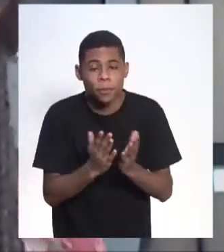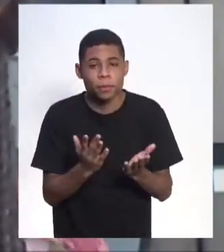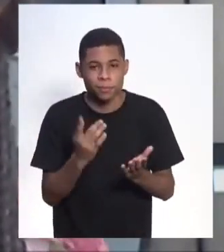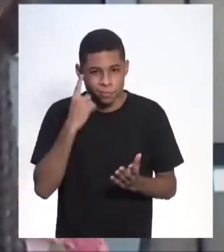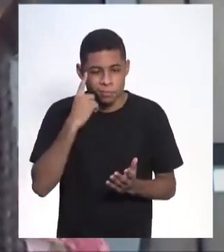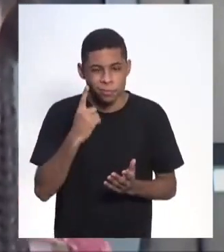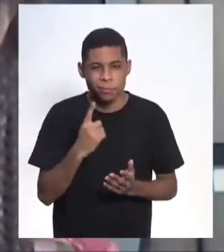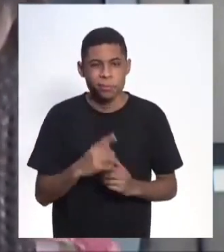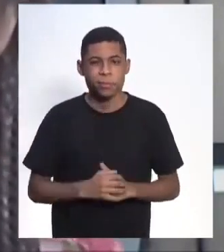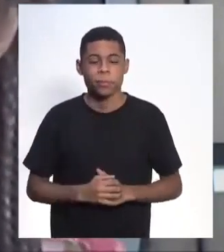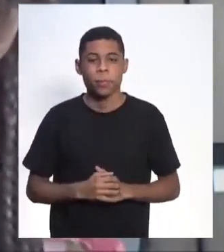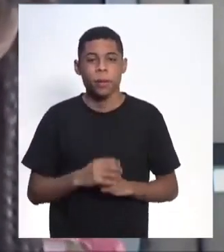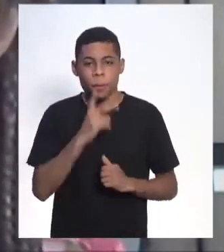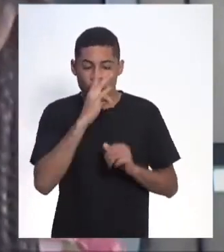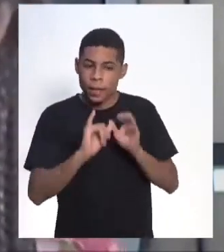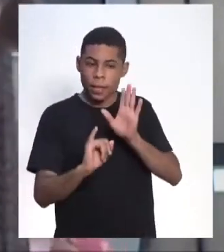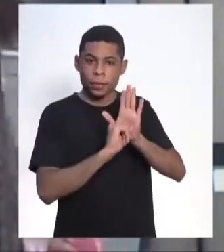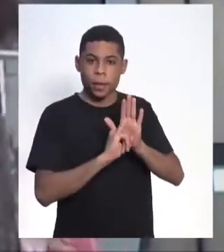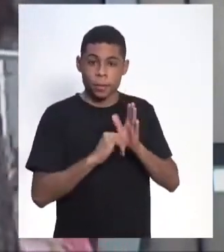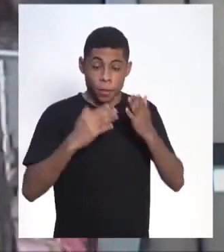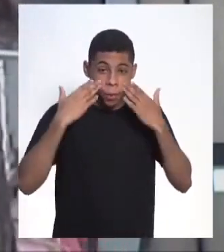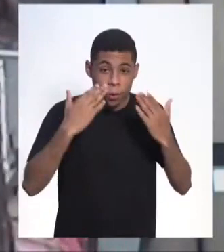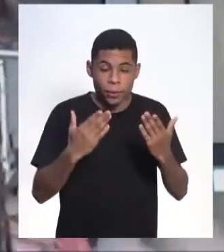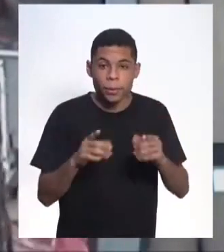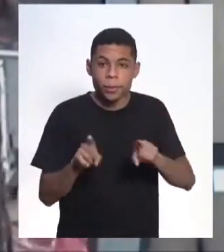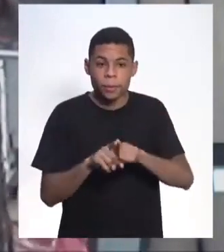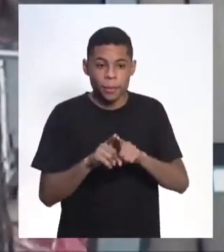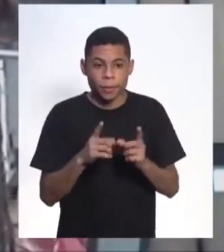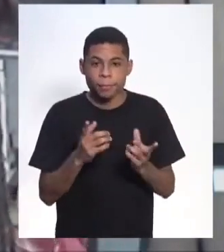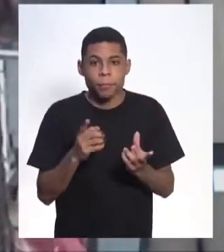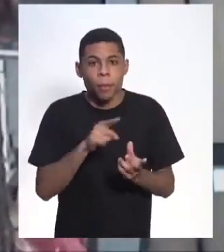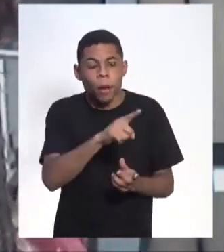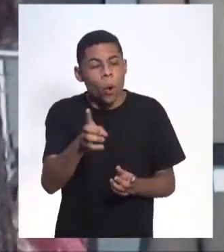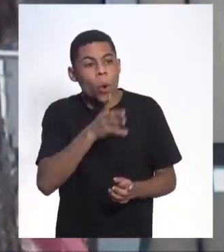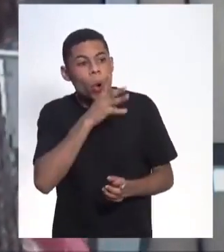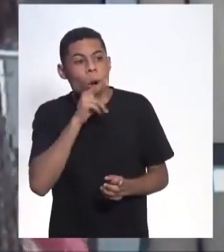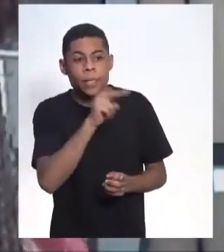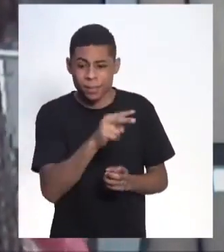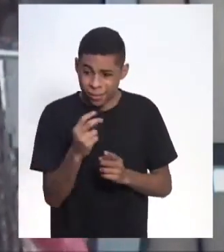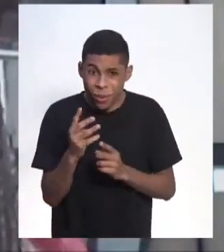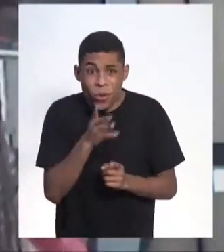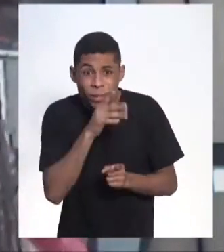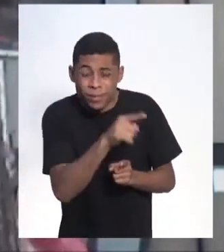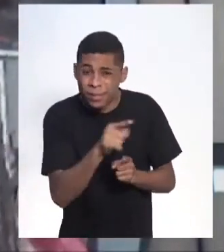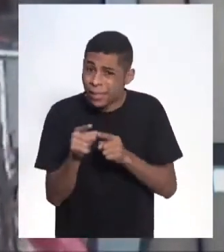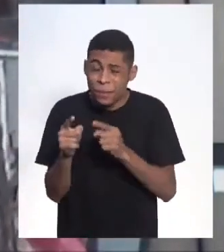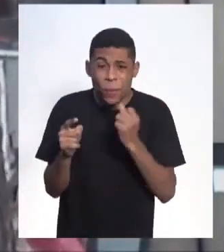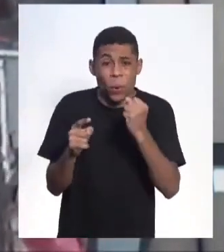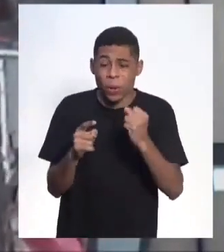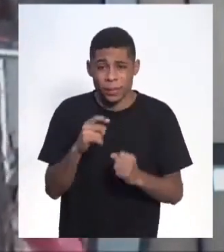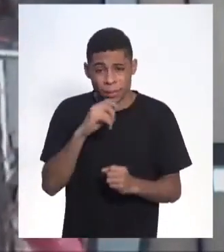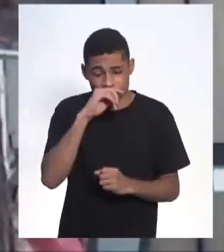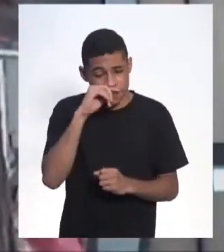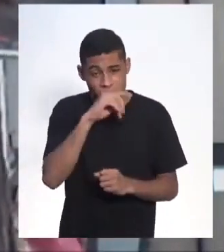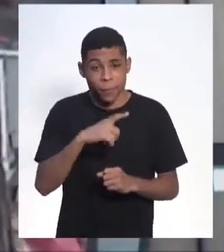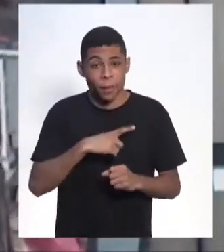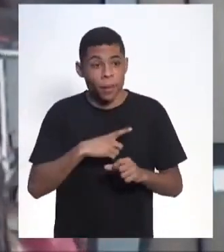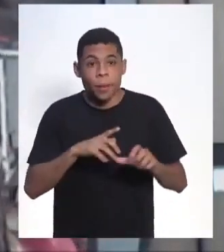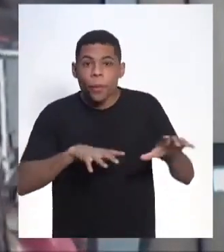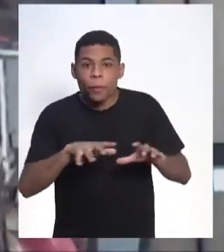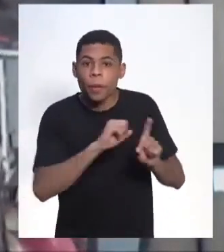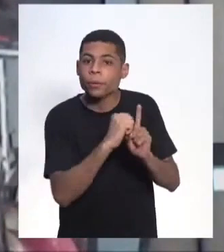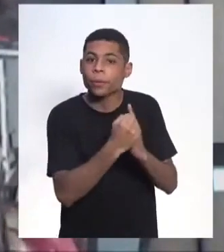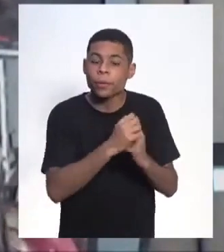elemento, né, da identidade e do poder do reconhecimento é algo que também está presente nos movimentos sociais,